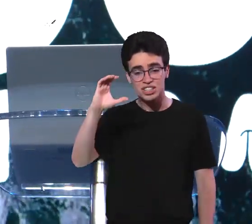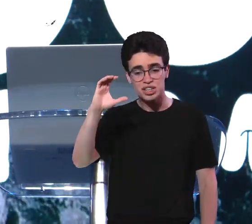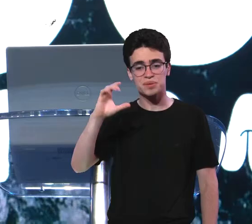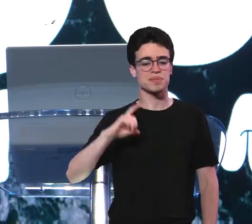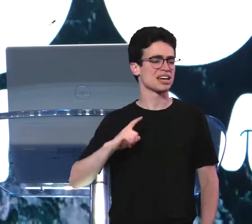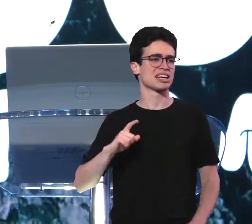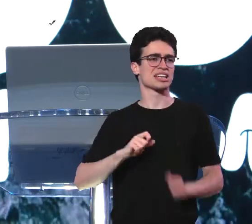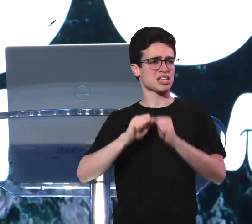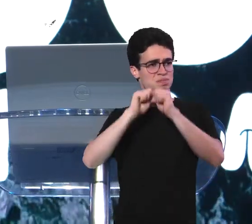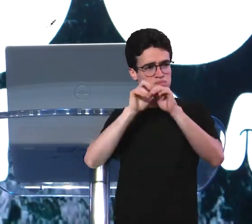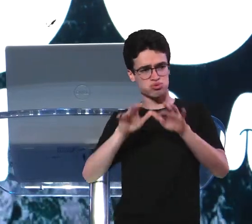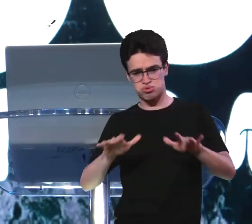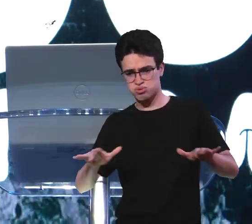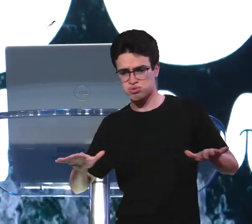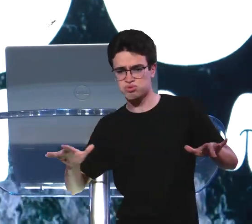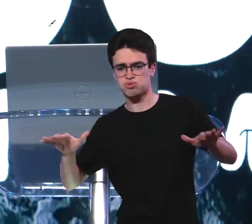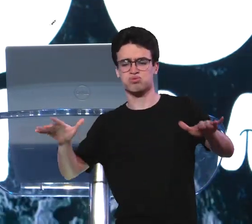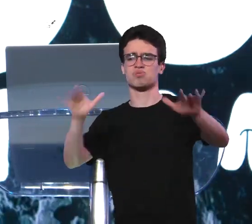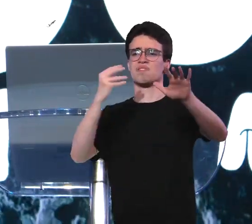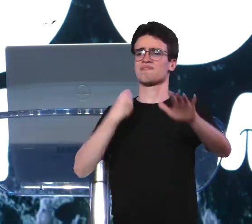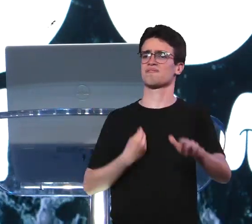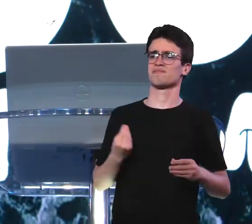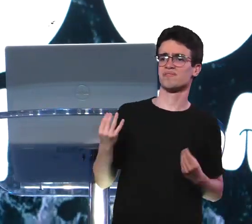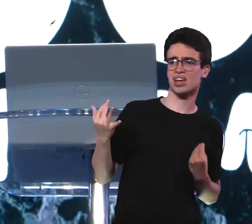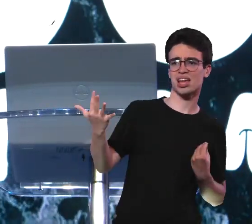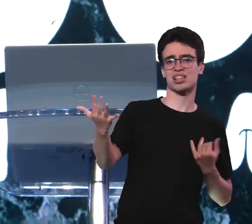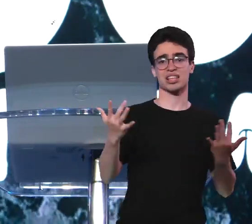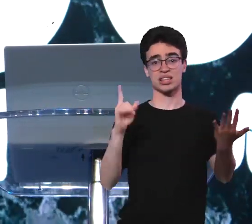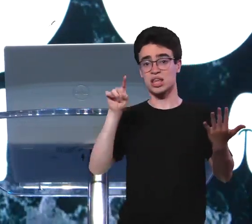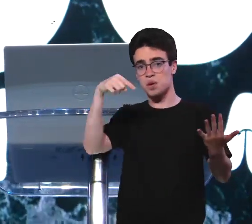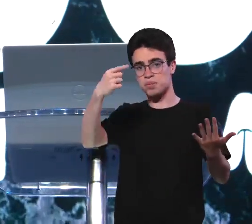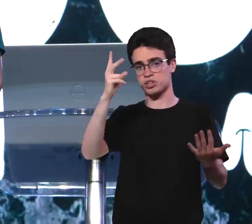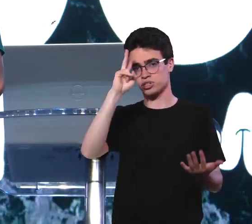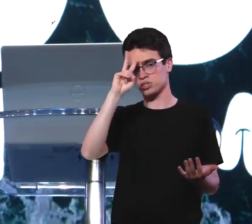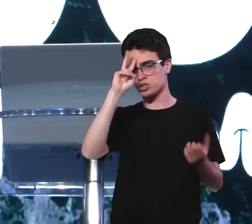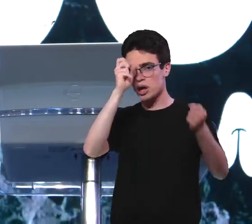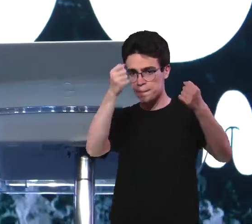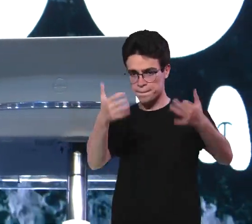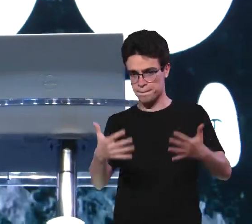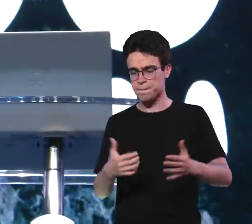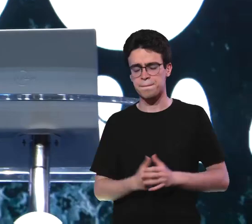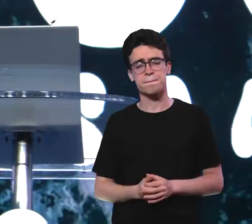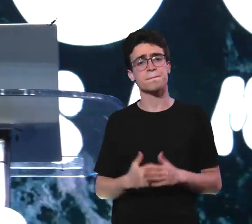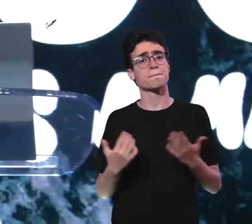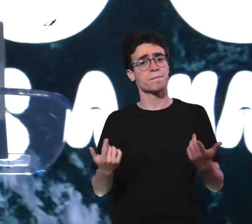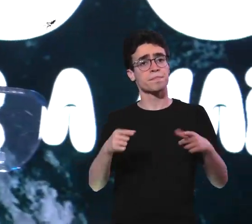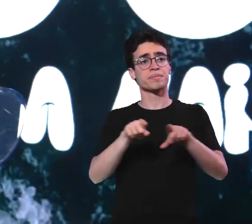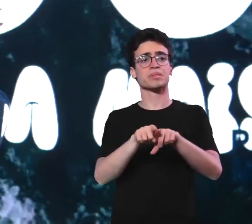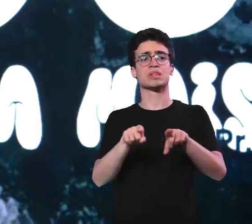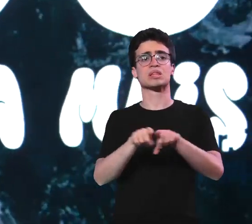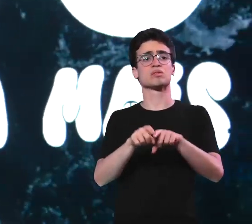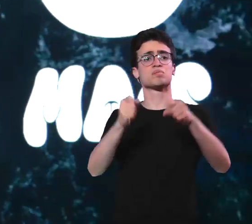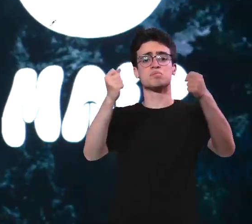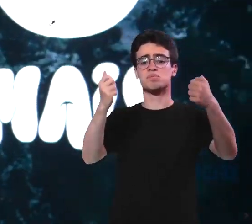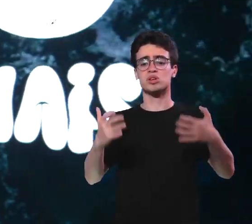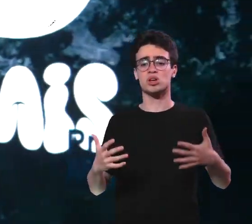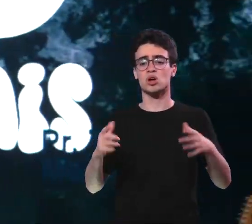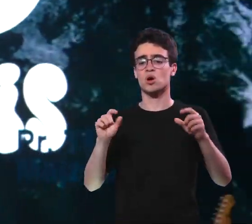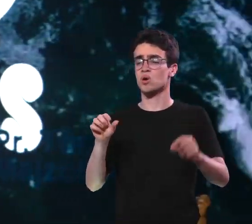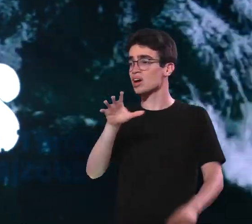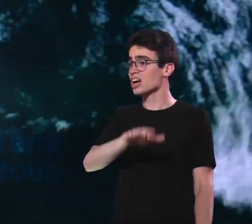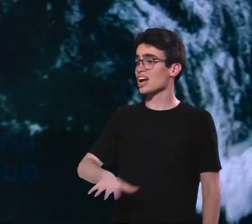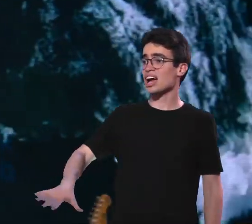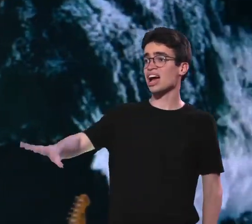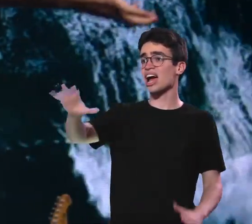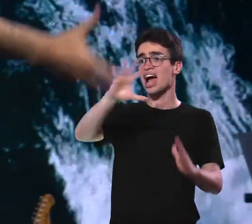por onde eles fossem. Eu vou contar algumas histórias sobre isso daqui a pouco. Mas também ele falou sobre esse templo cheio